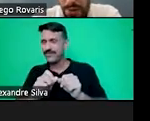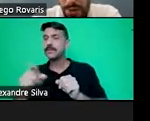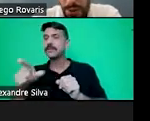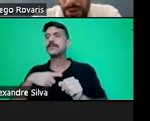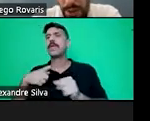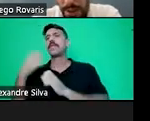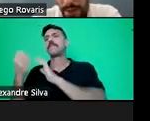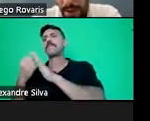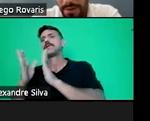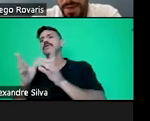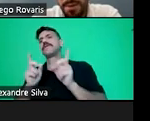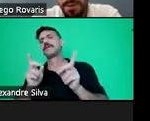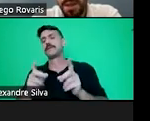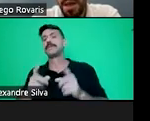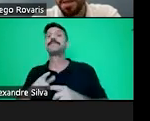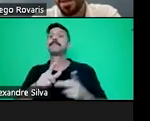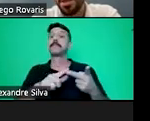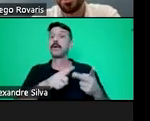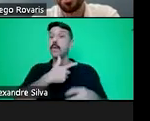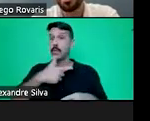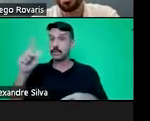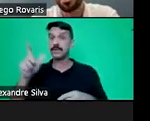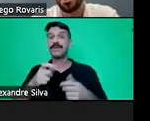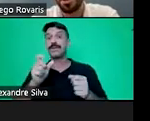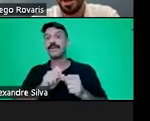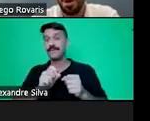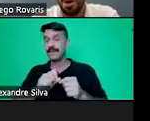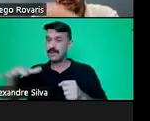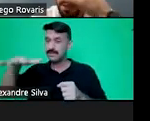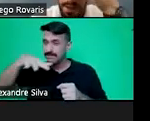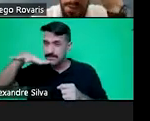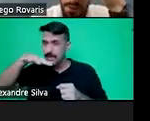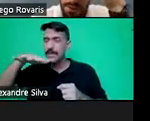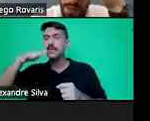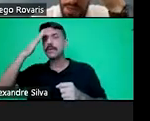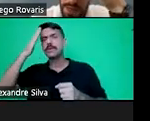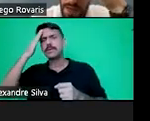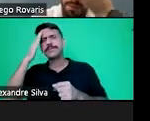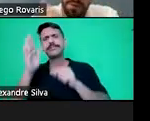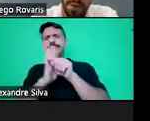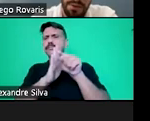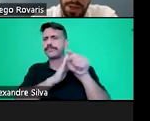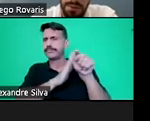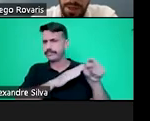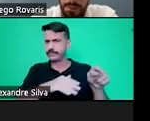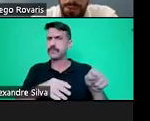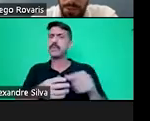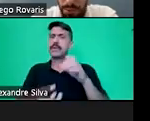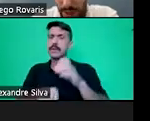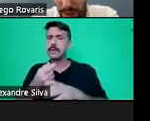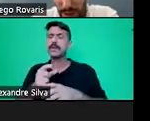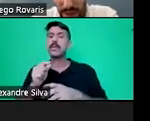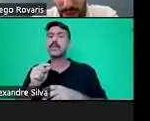a partir de todas as variáveis ambientais que a gente interroga nesses indivíduos é criar uma variável